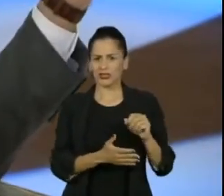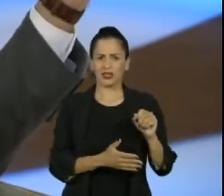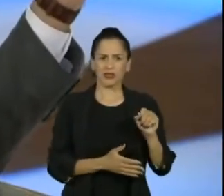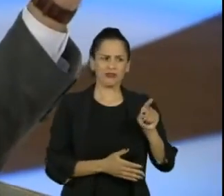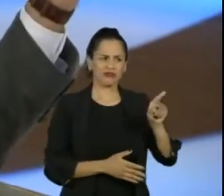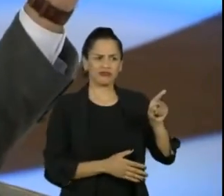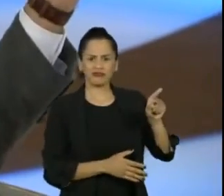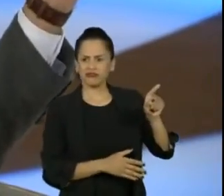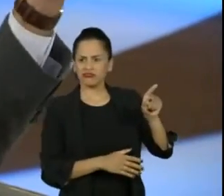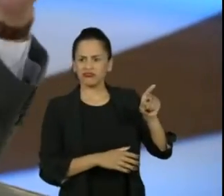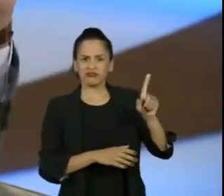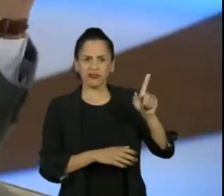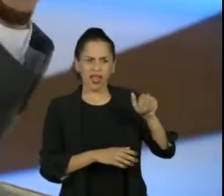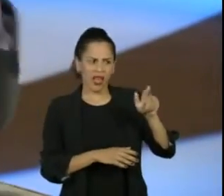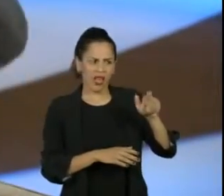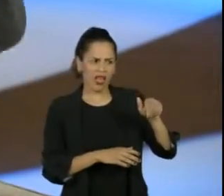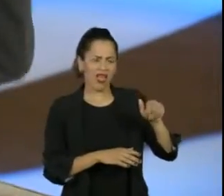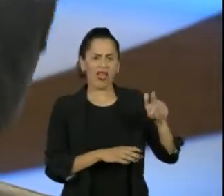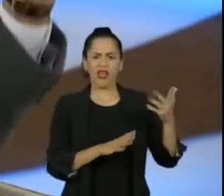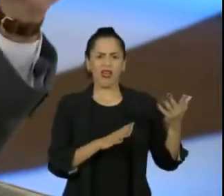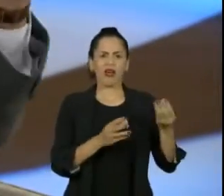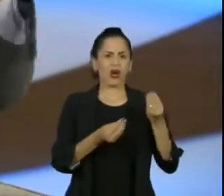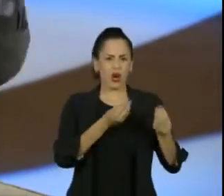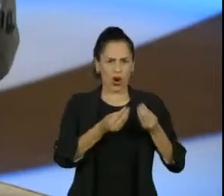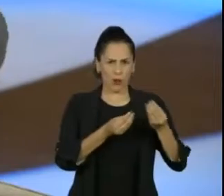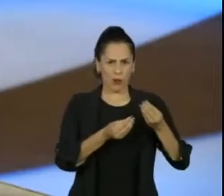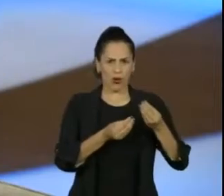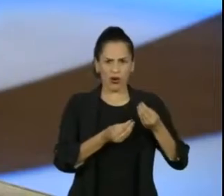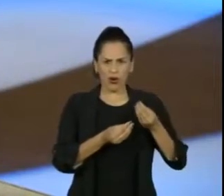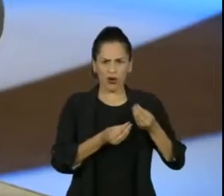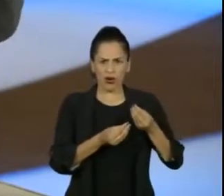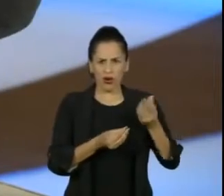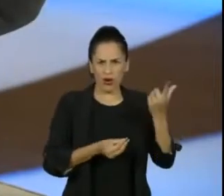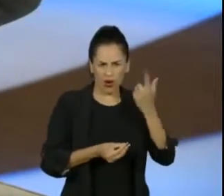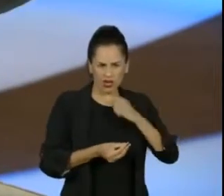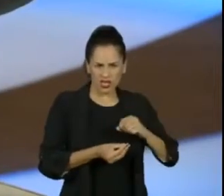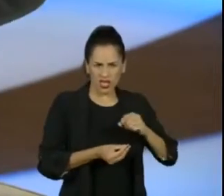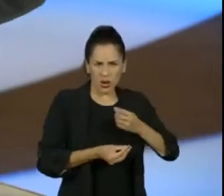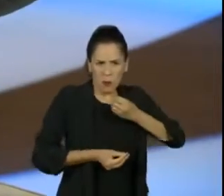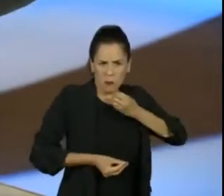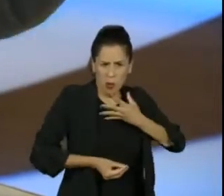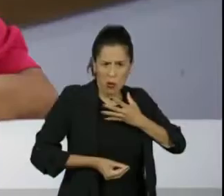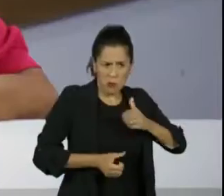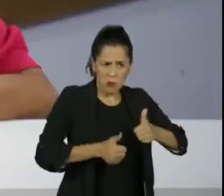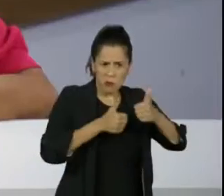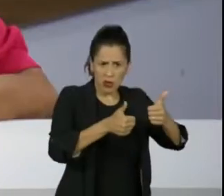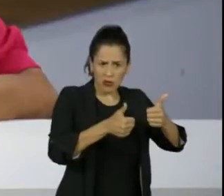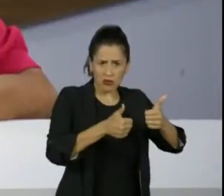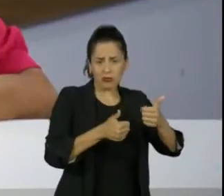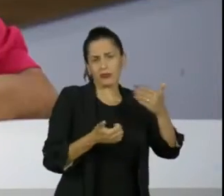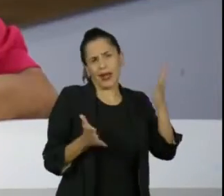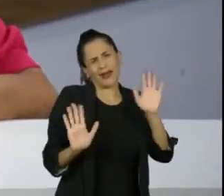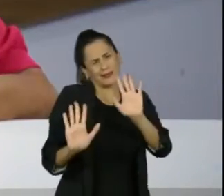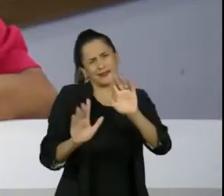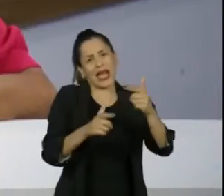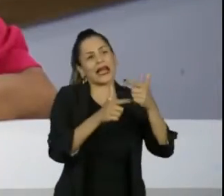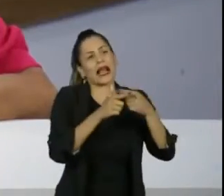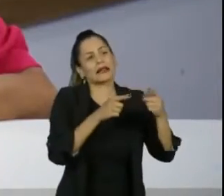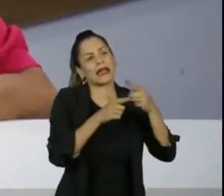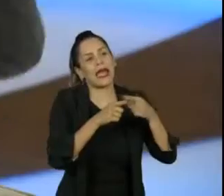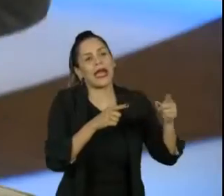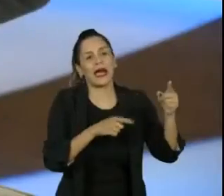lá aprender. Porque deu errado no mundo. No mundo eu não digo, porque deve dar certo na Inglaterra, deve dar certo